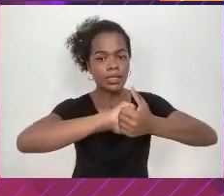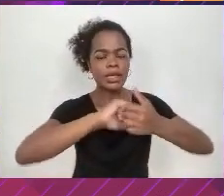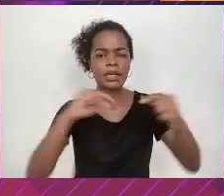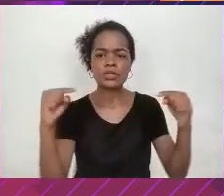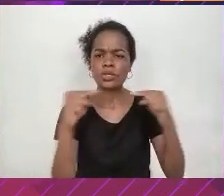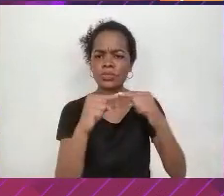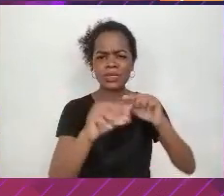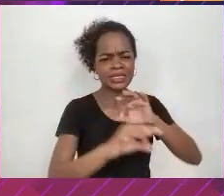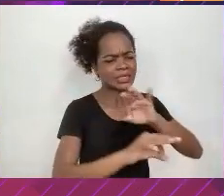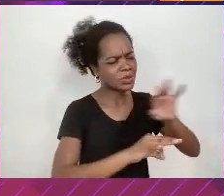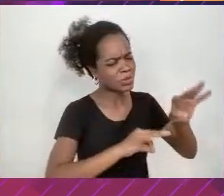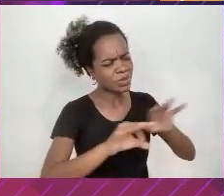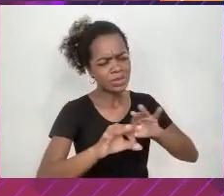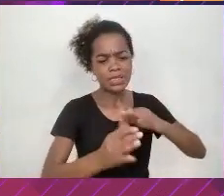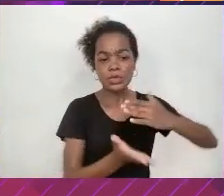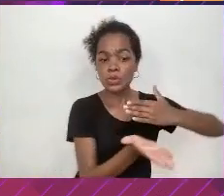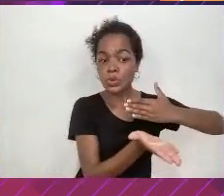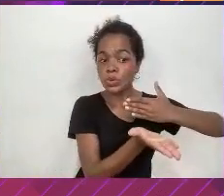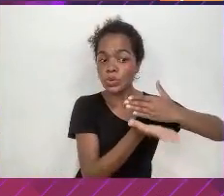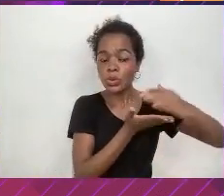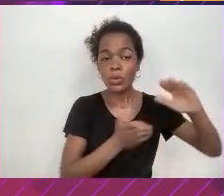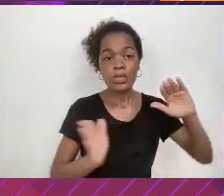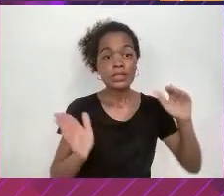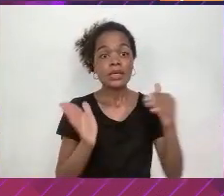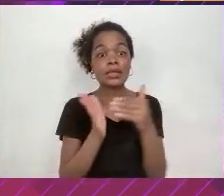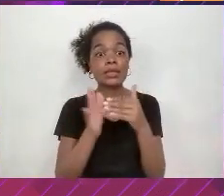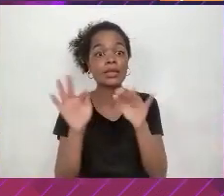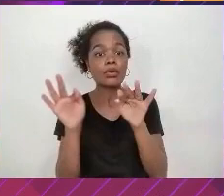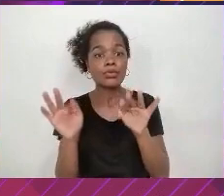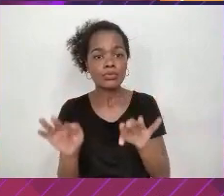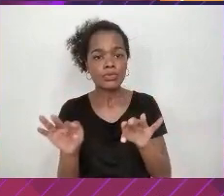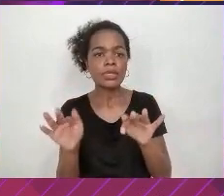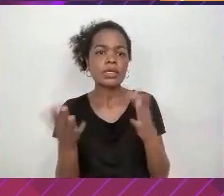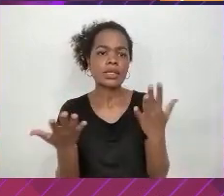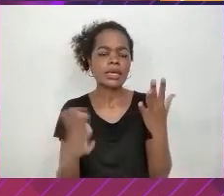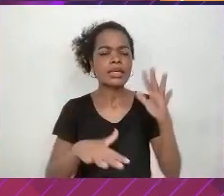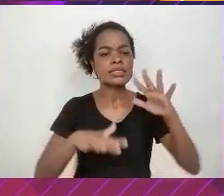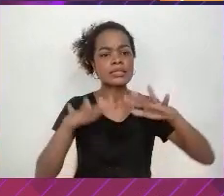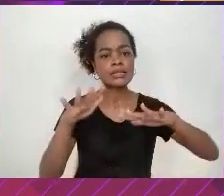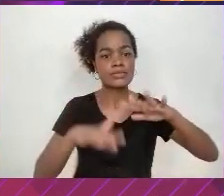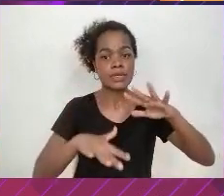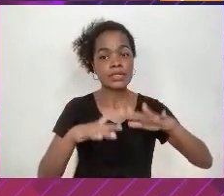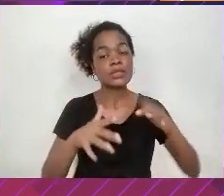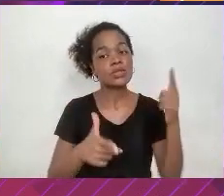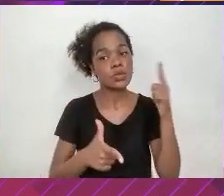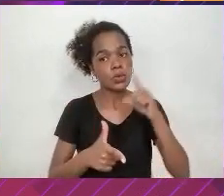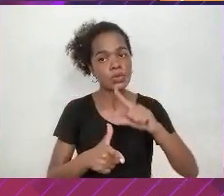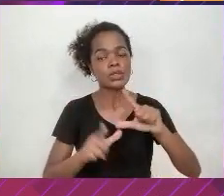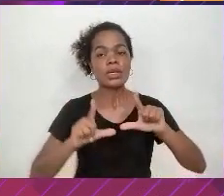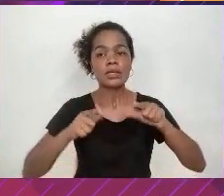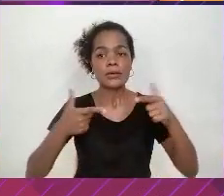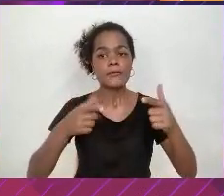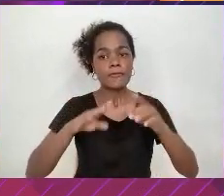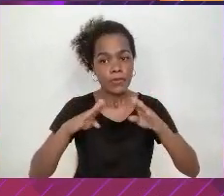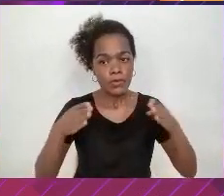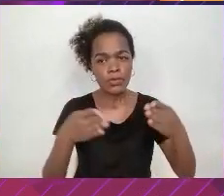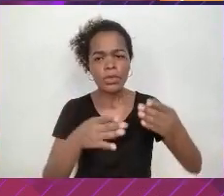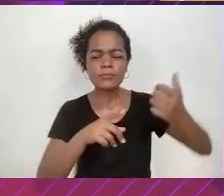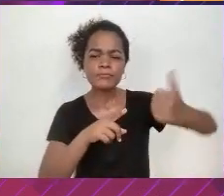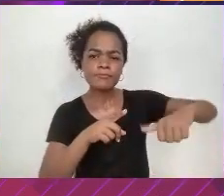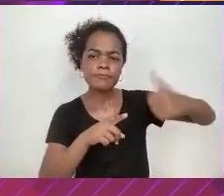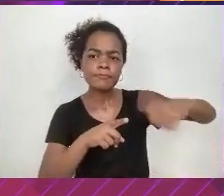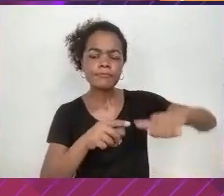no fim ali do desenvolvimento, que é por onde geralmente a gente faz os tão famosos testes, né,